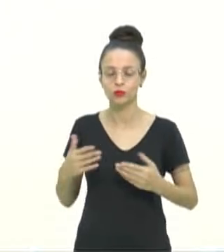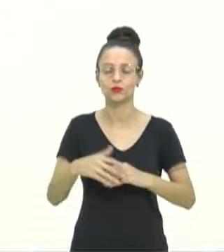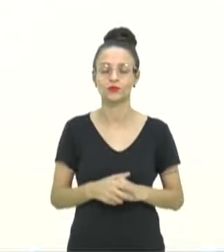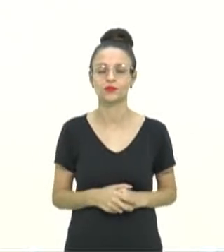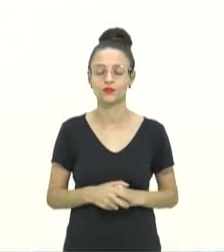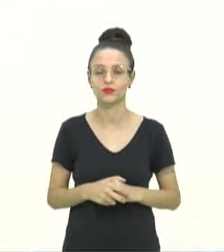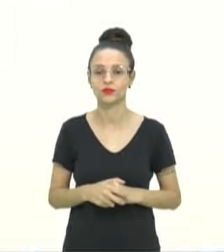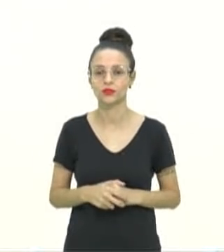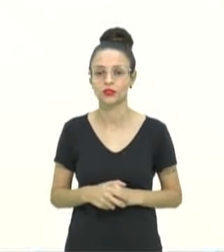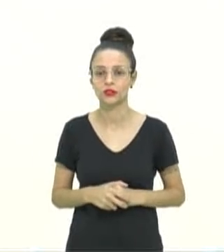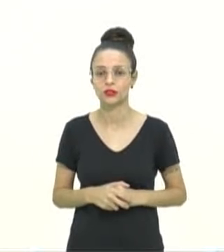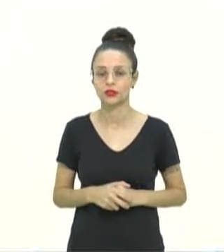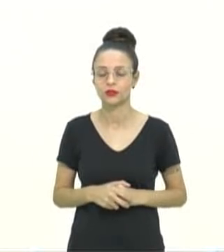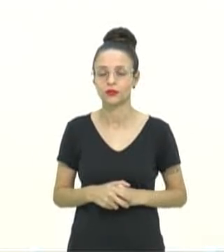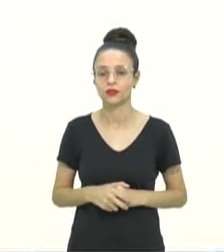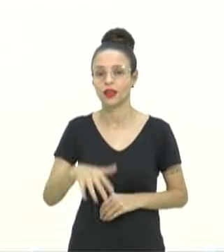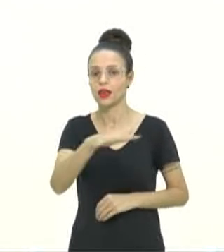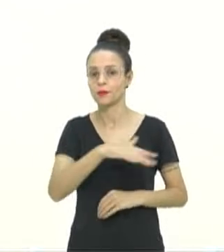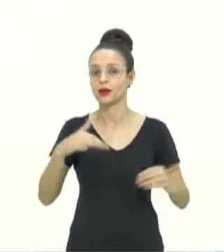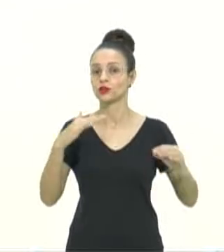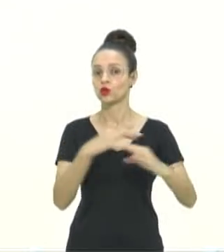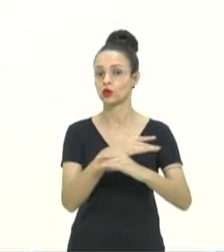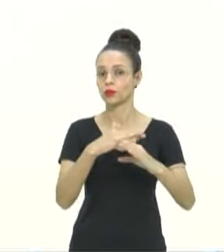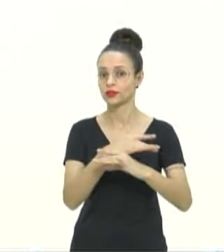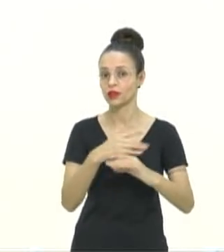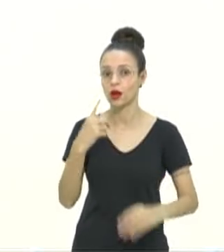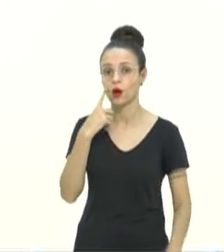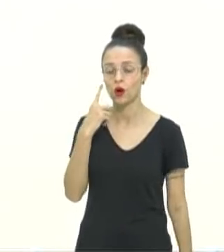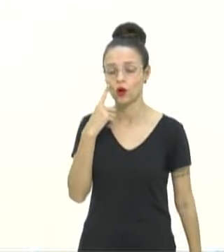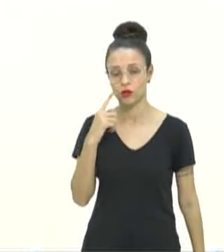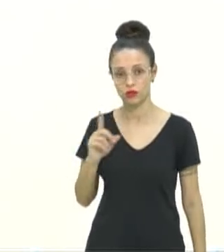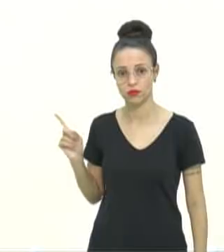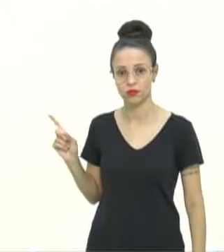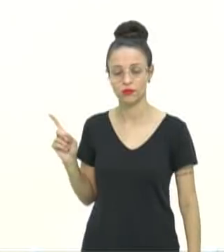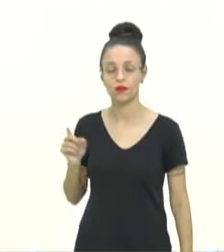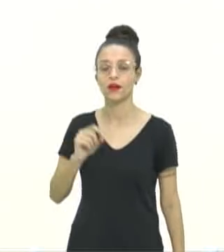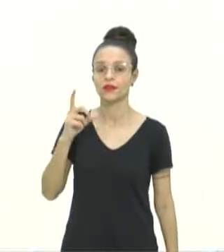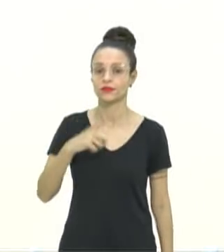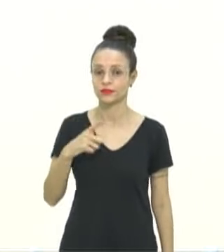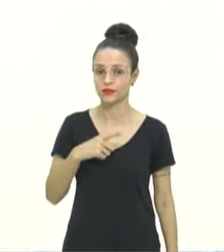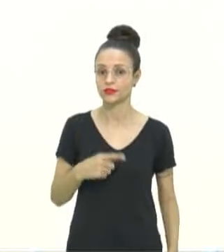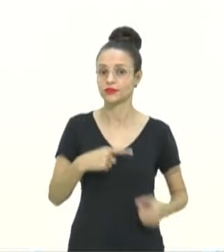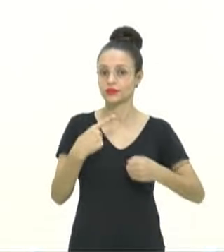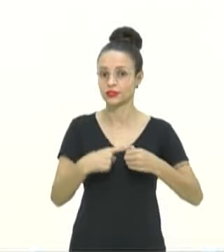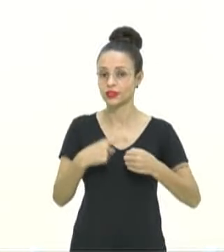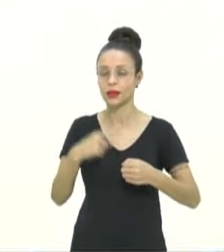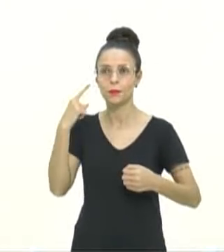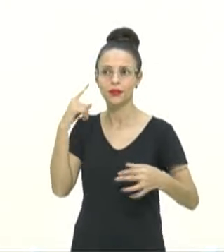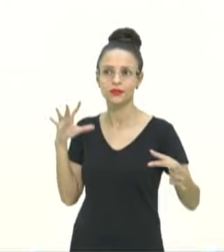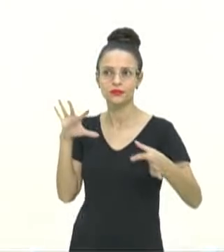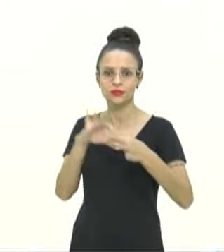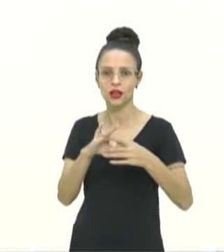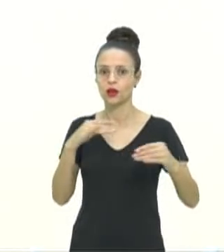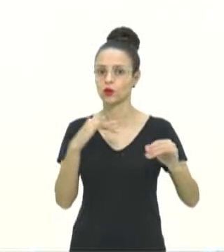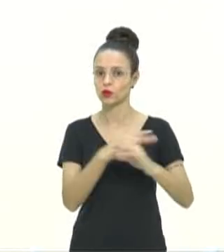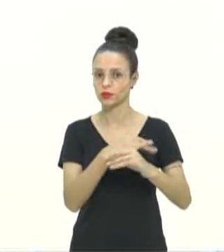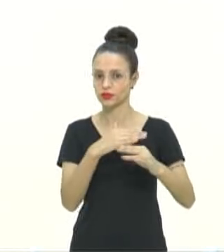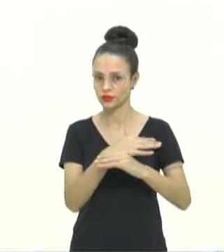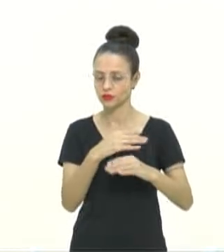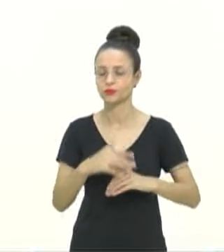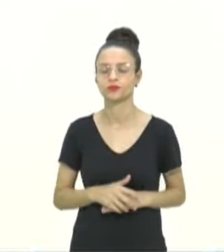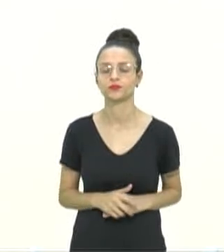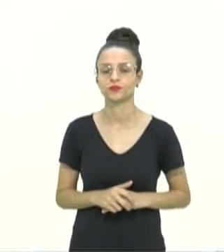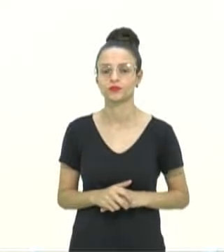Ela é a parte mais urbanizada. Então, olha o termo que nós estamos falando ali. Quando eu falo de cidade, eu tenho que pensar na